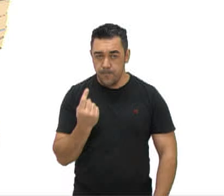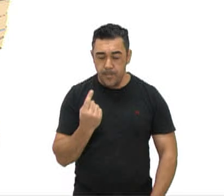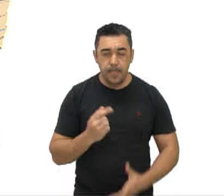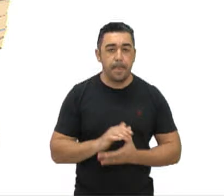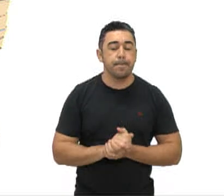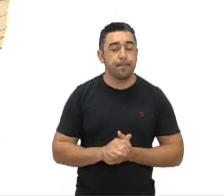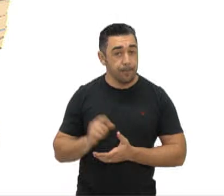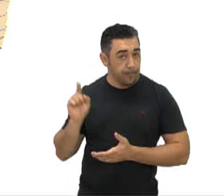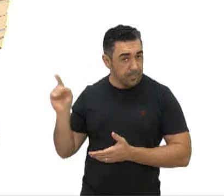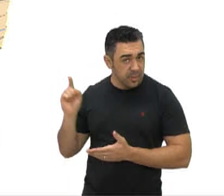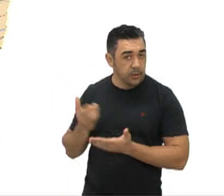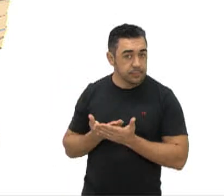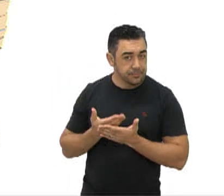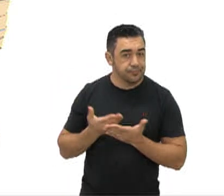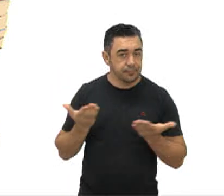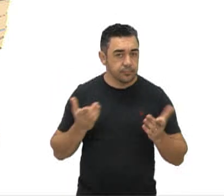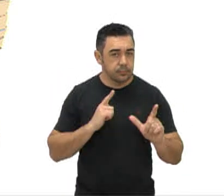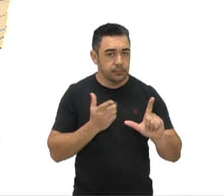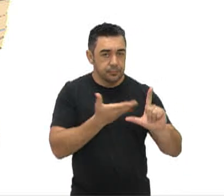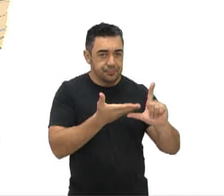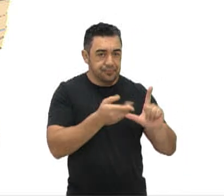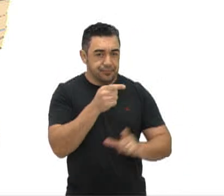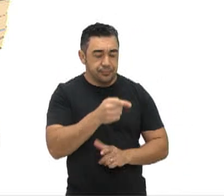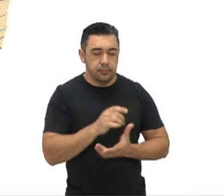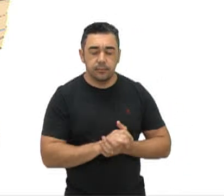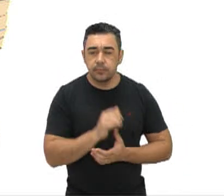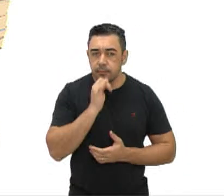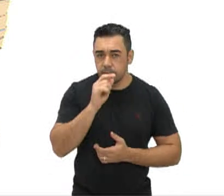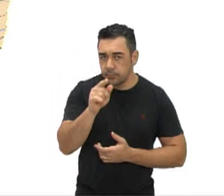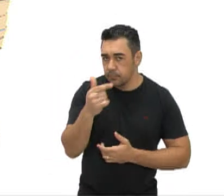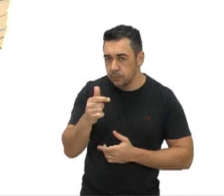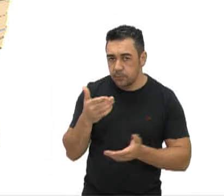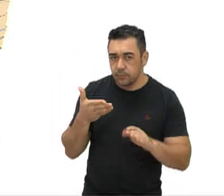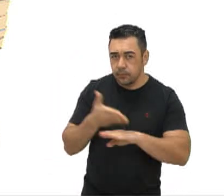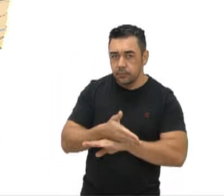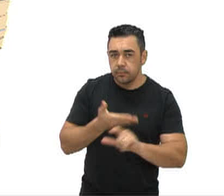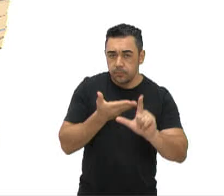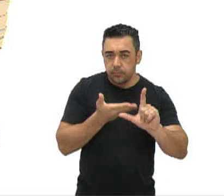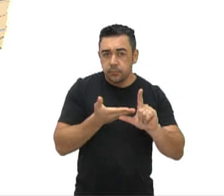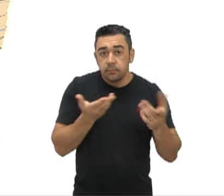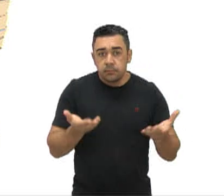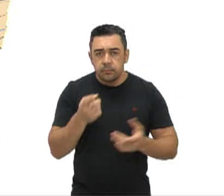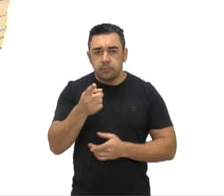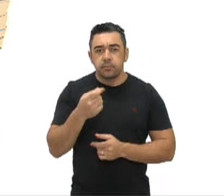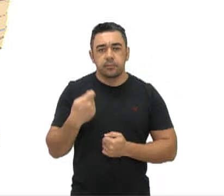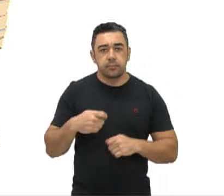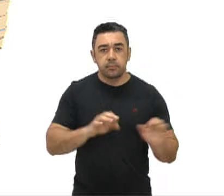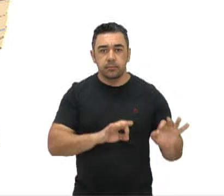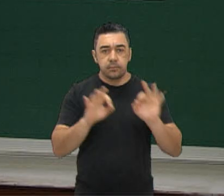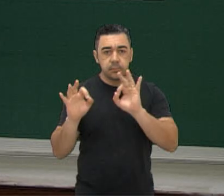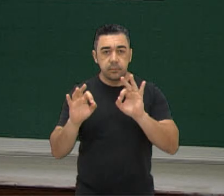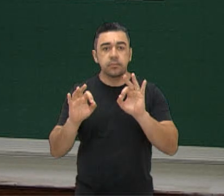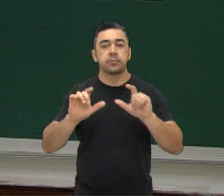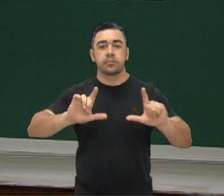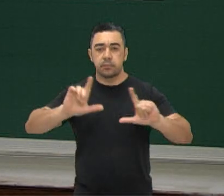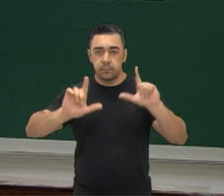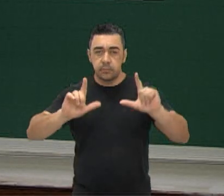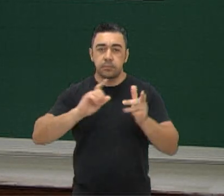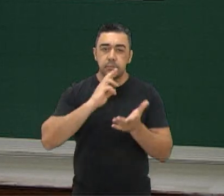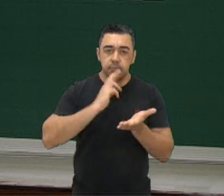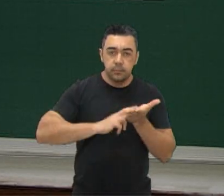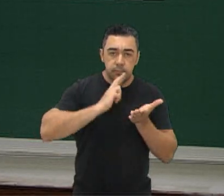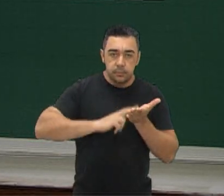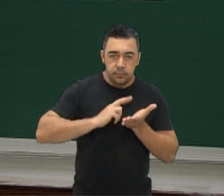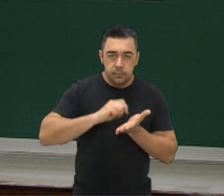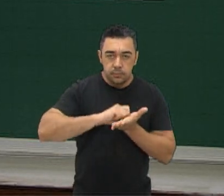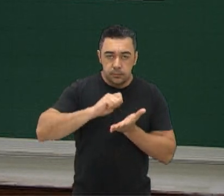com esta aula lá no Classroom. E se você não tem acesso à internet, você precisa realizar as suas atividades